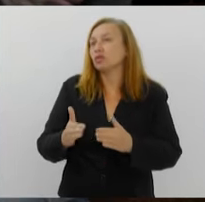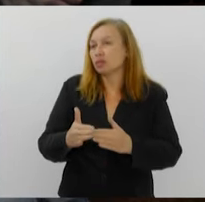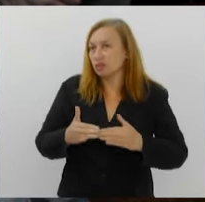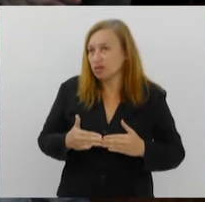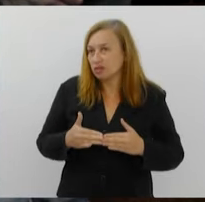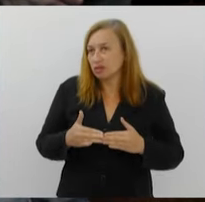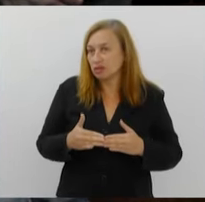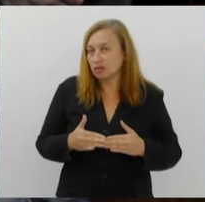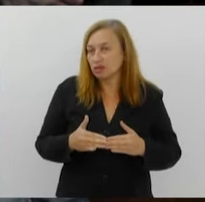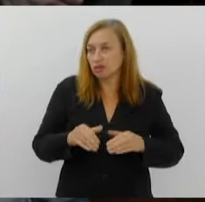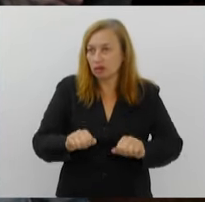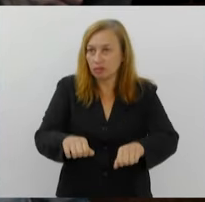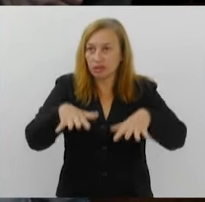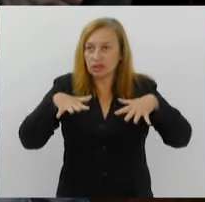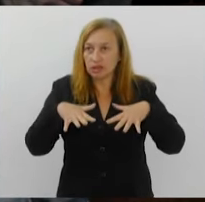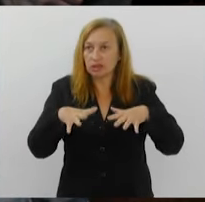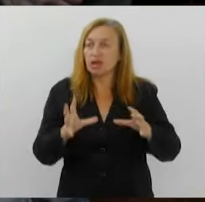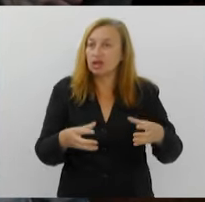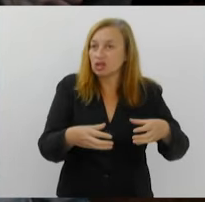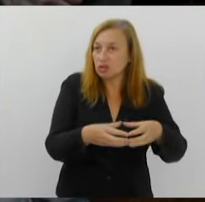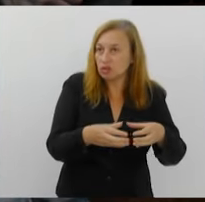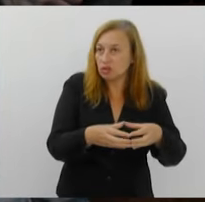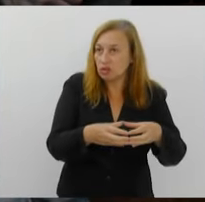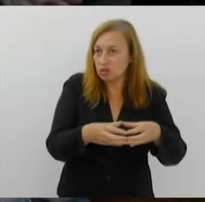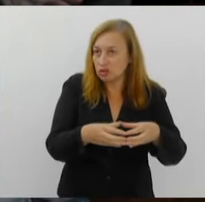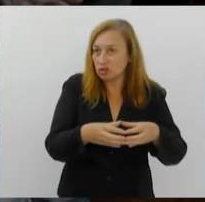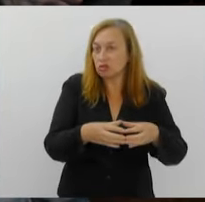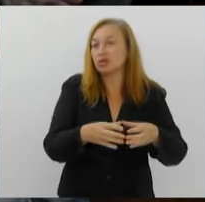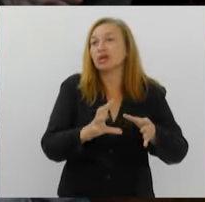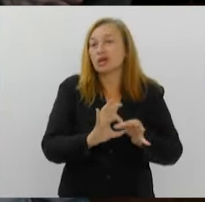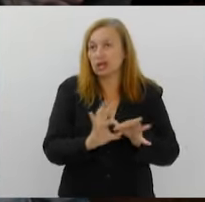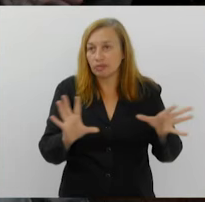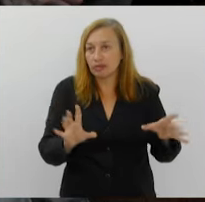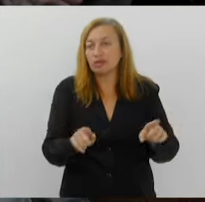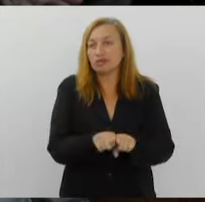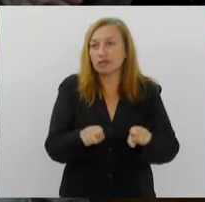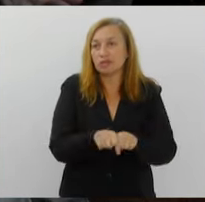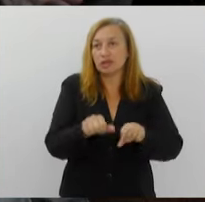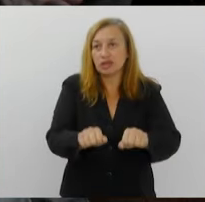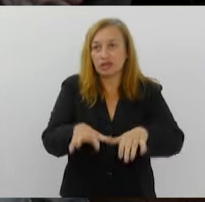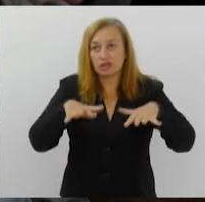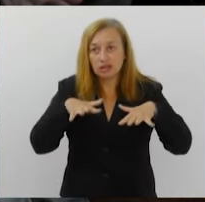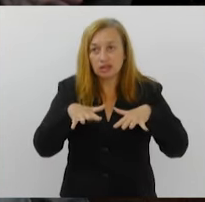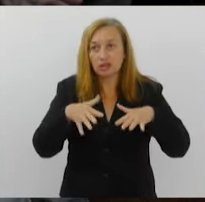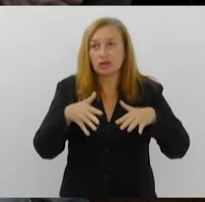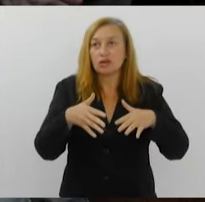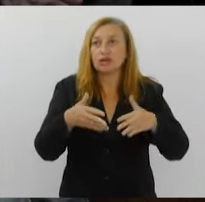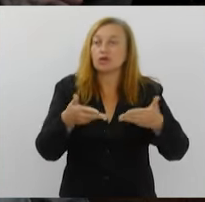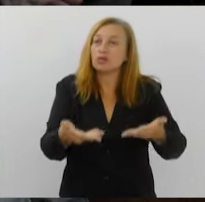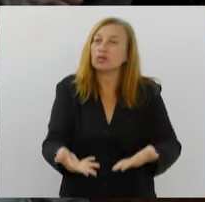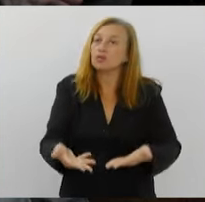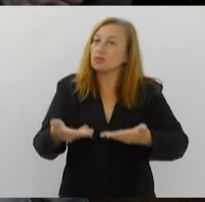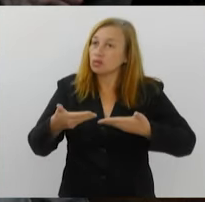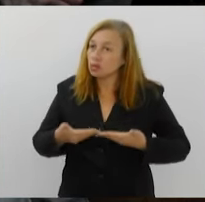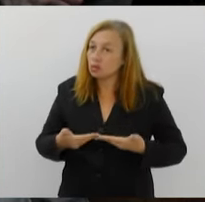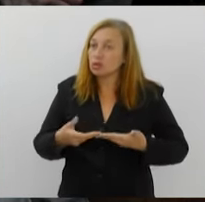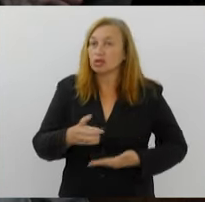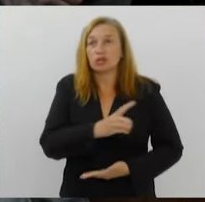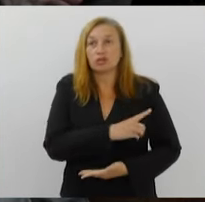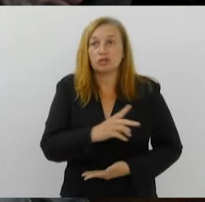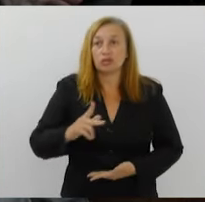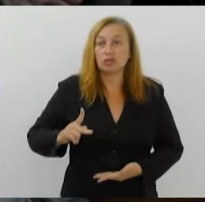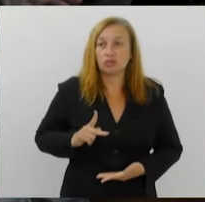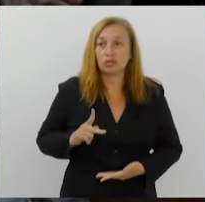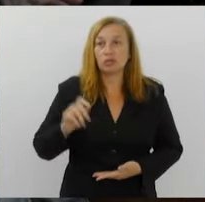que cabe às comissões permanentes, mas também à deliberação da Assembleia, a convocação da defensora